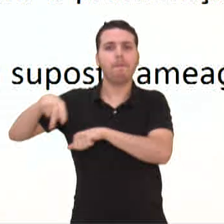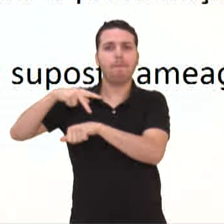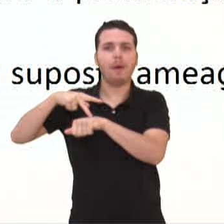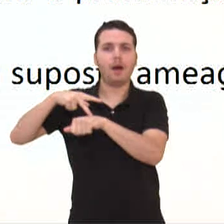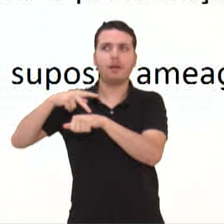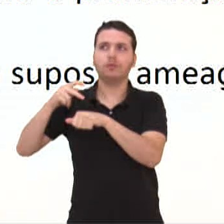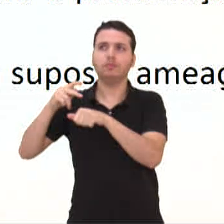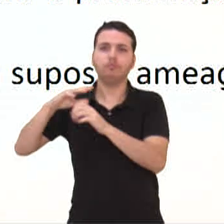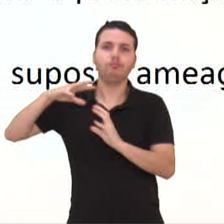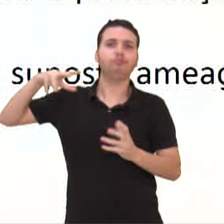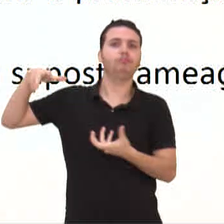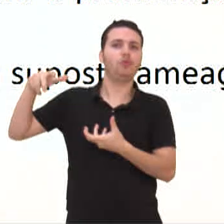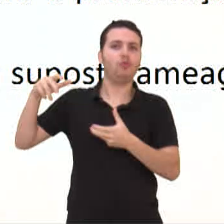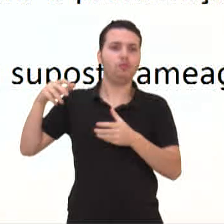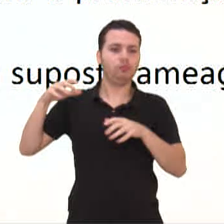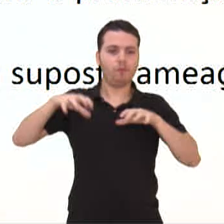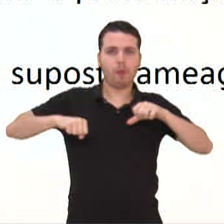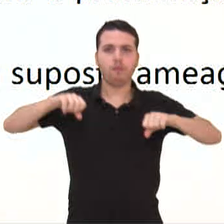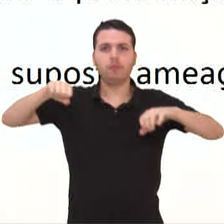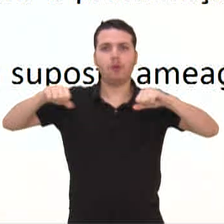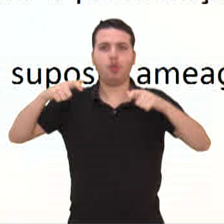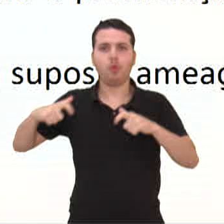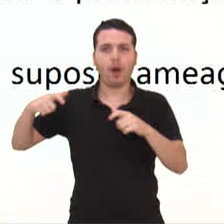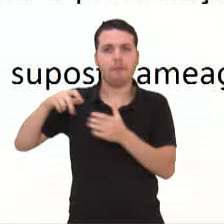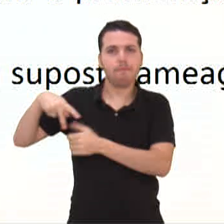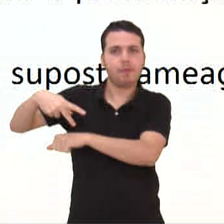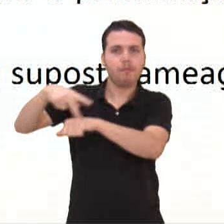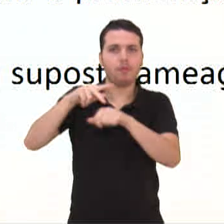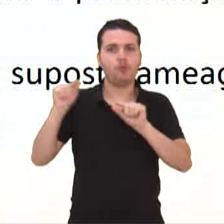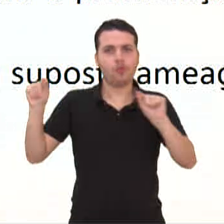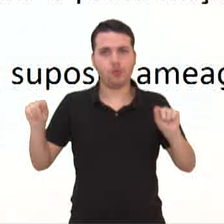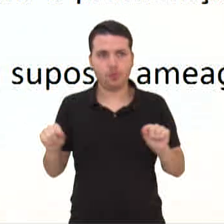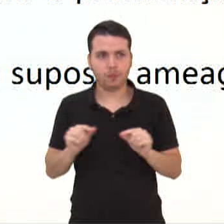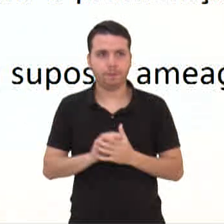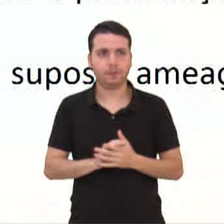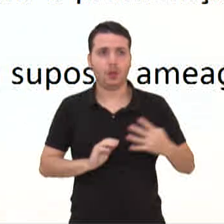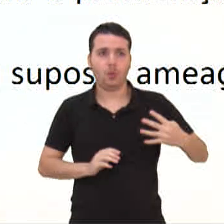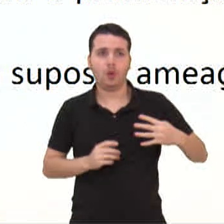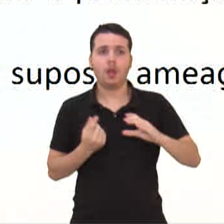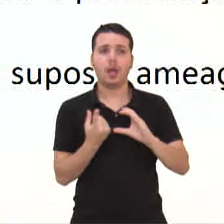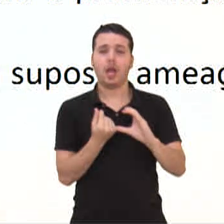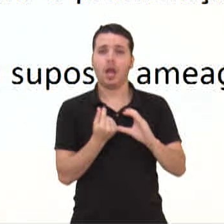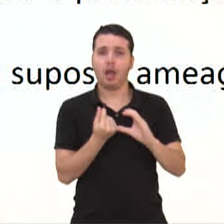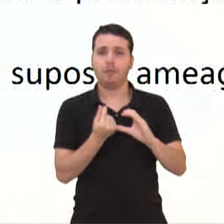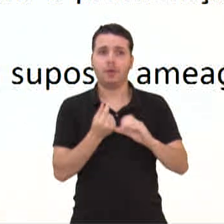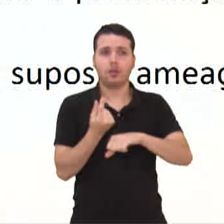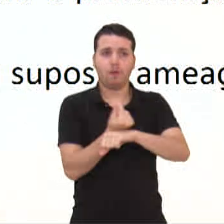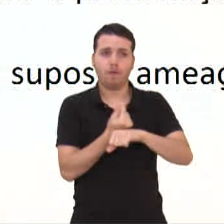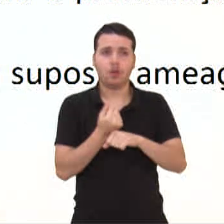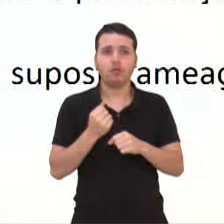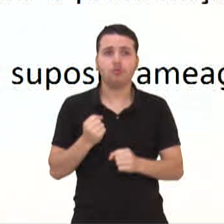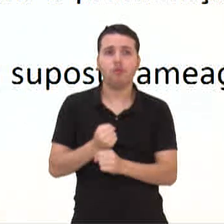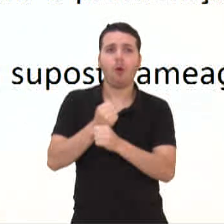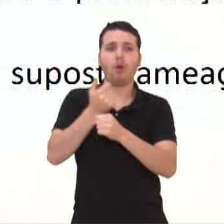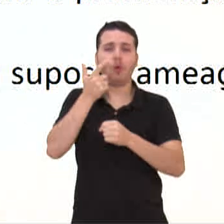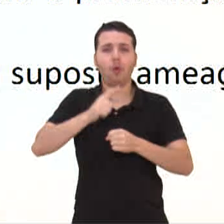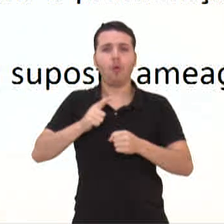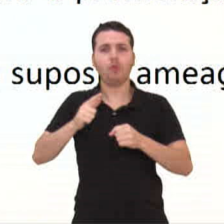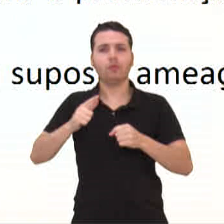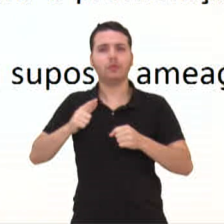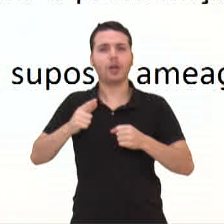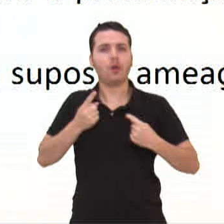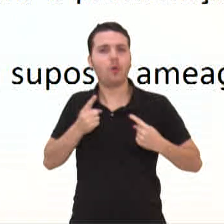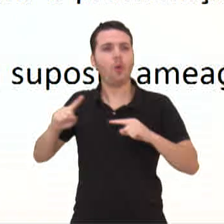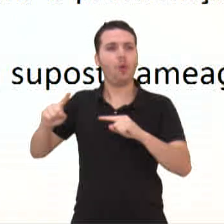E no quarto, o capitalismo financeiro foi construído para combater a suposta ameaça do socialista soviética